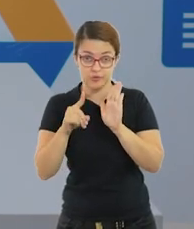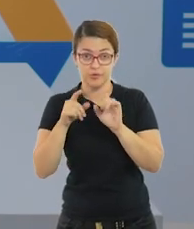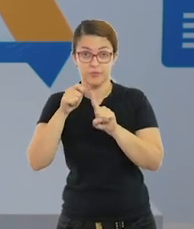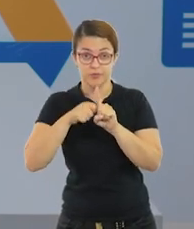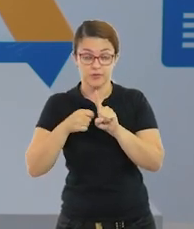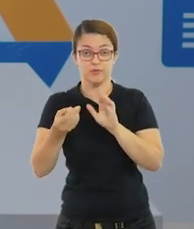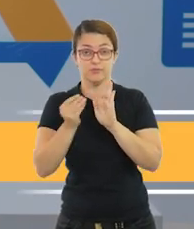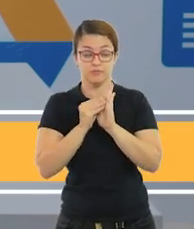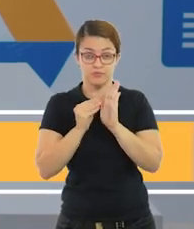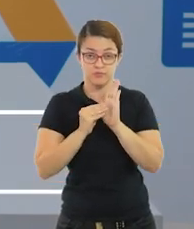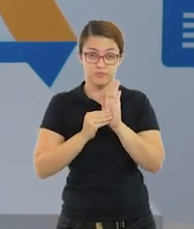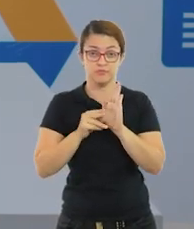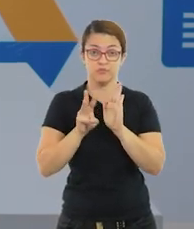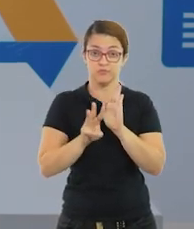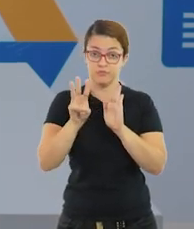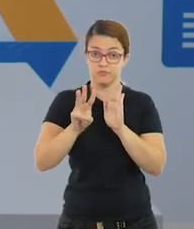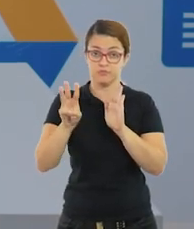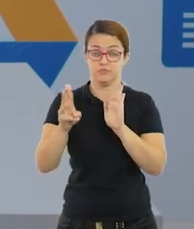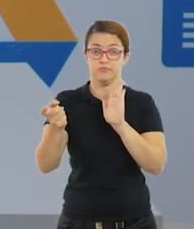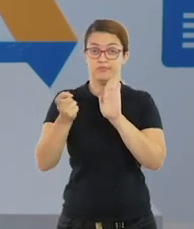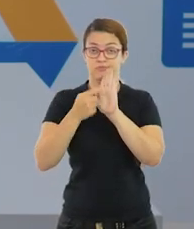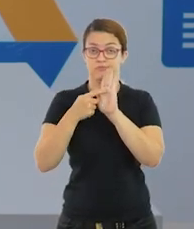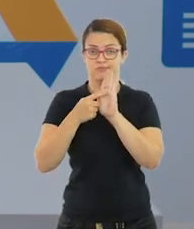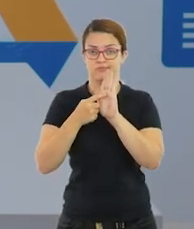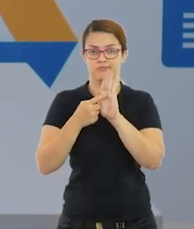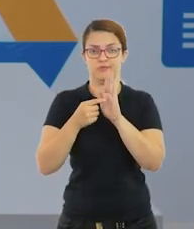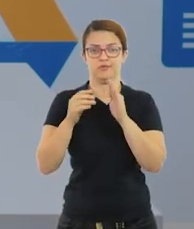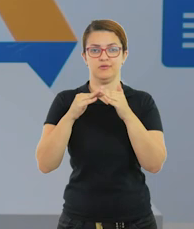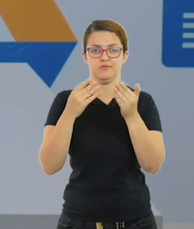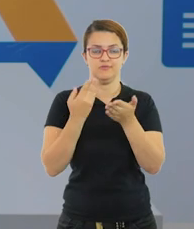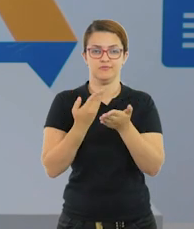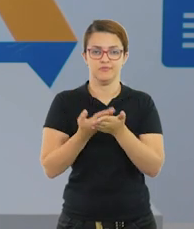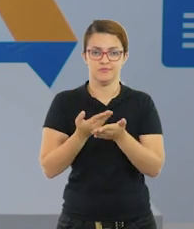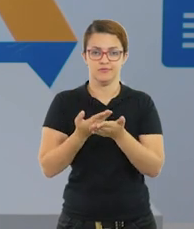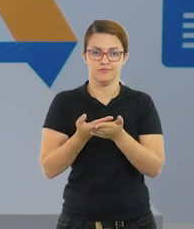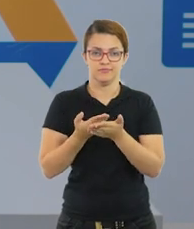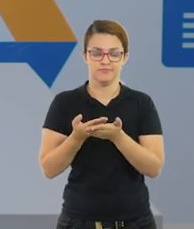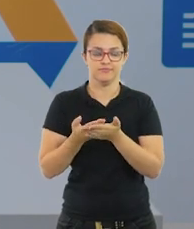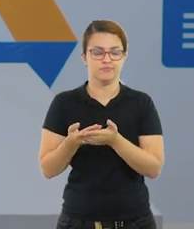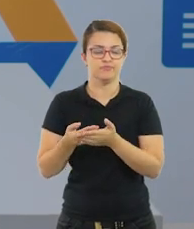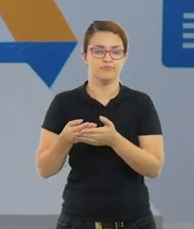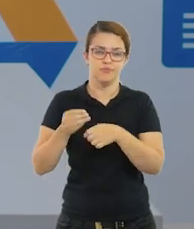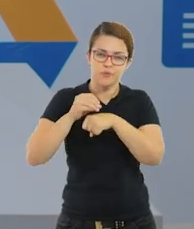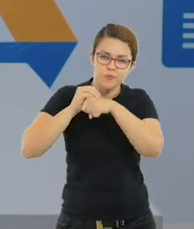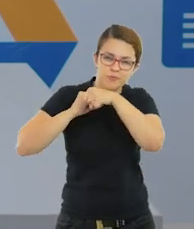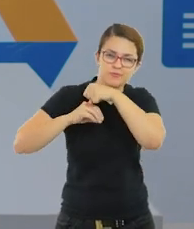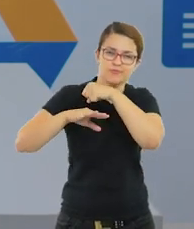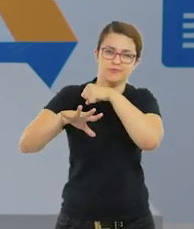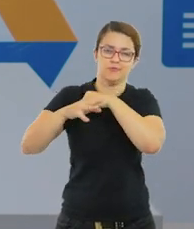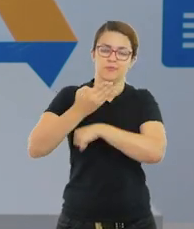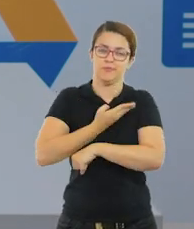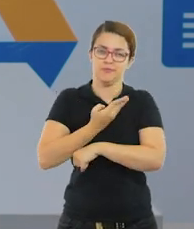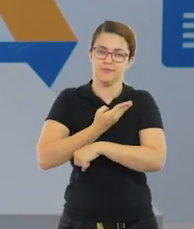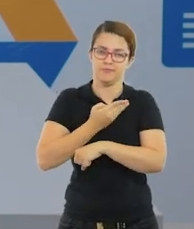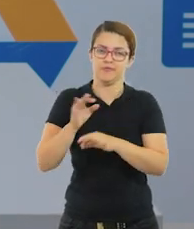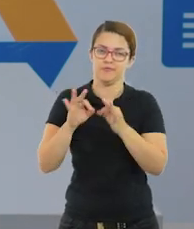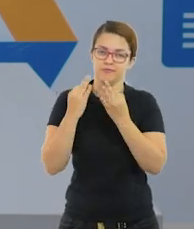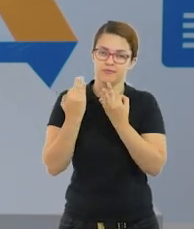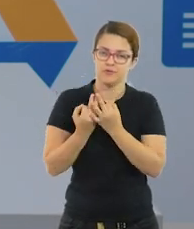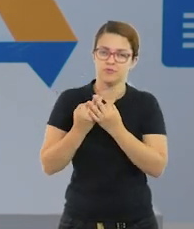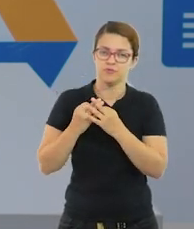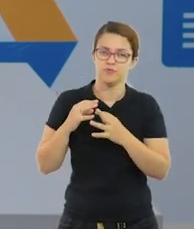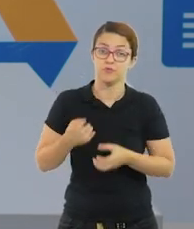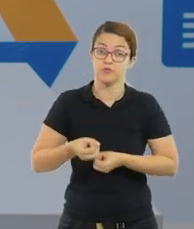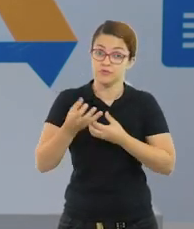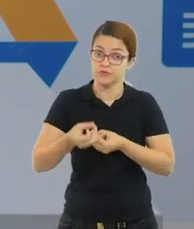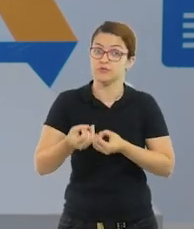a data e de acessar o link Lição de Casa. Compartilha com seus amigos, com seus colegas, para que todos tenham acesso às